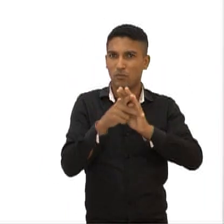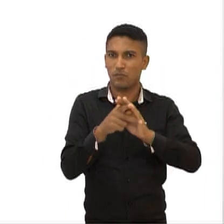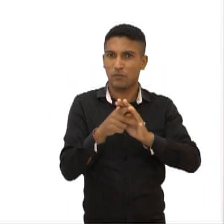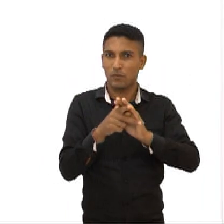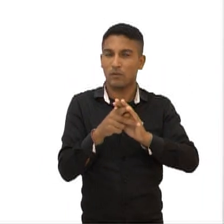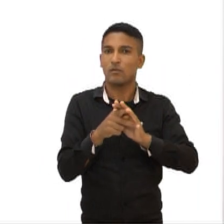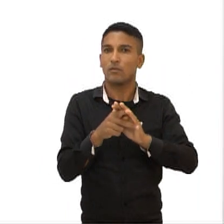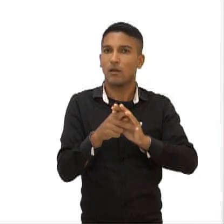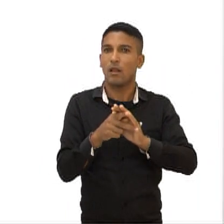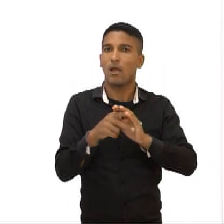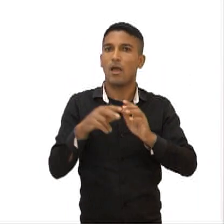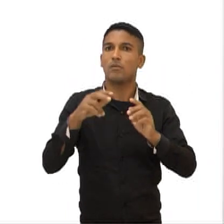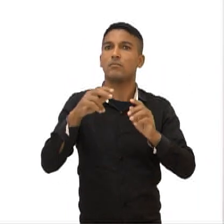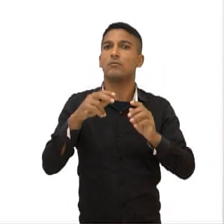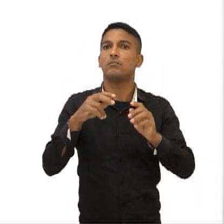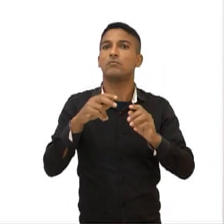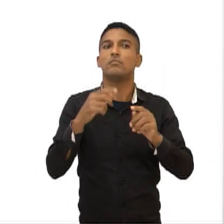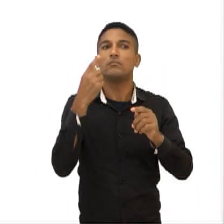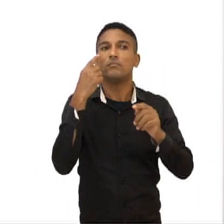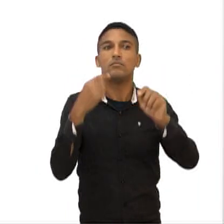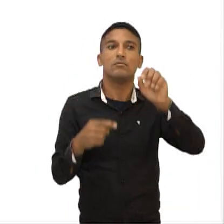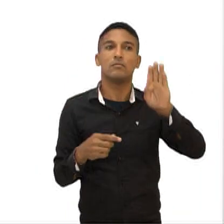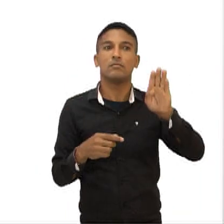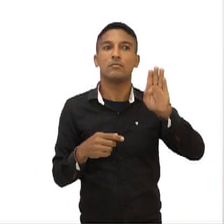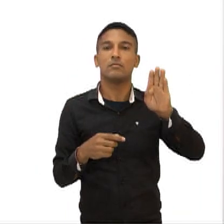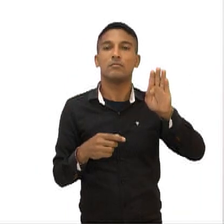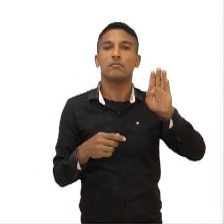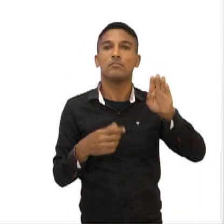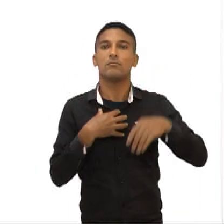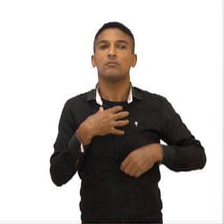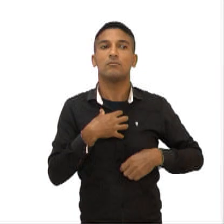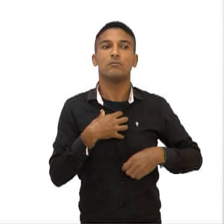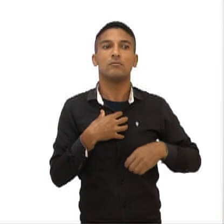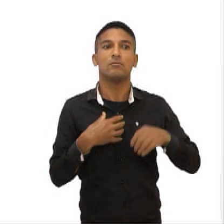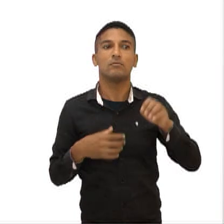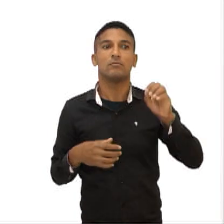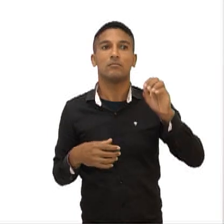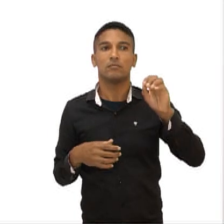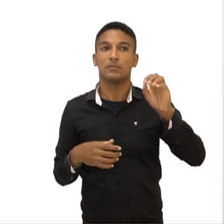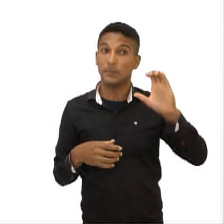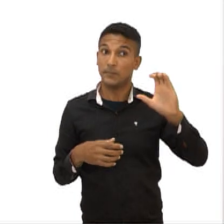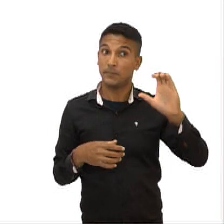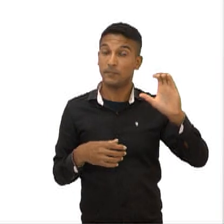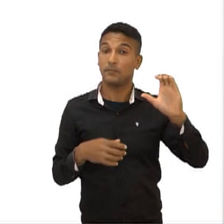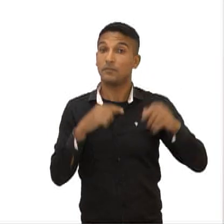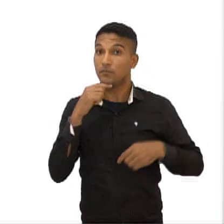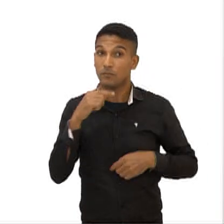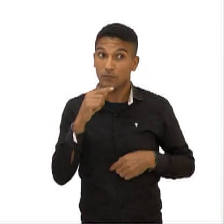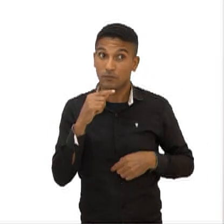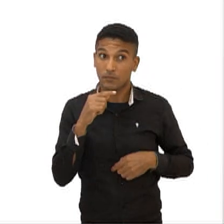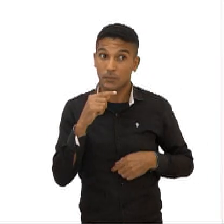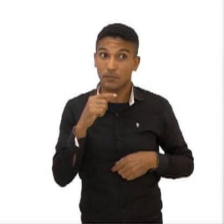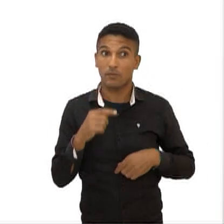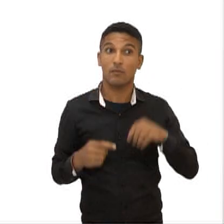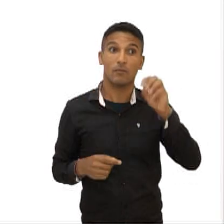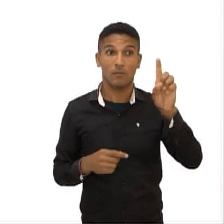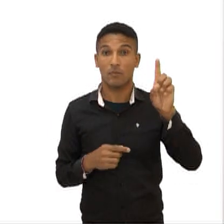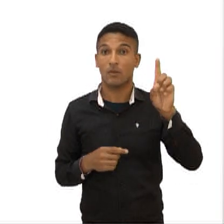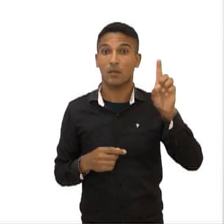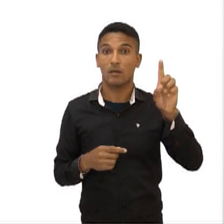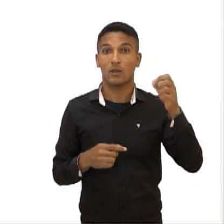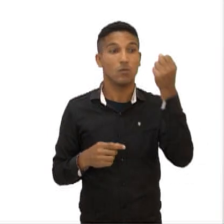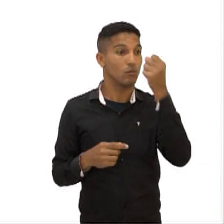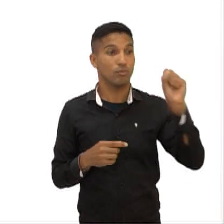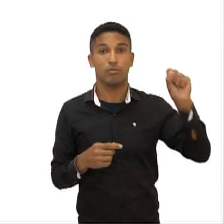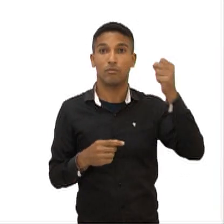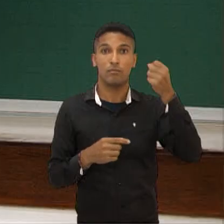letra A, ou ele é um advérbio de modo, letra B, ou C, de dúvida, ou D, de negação,